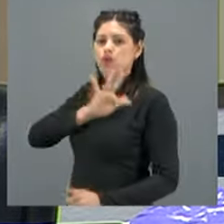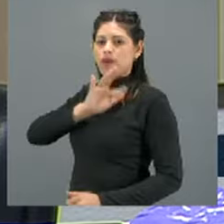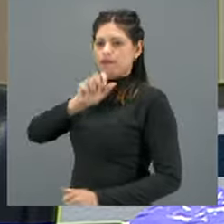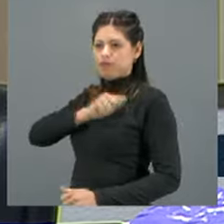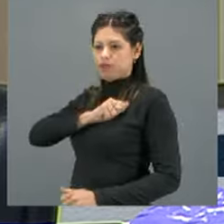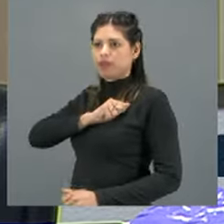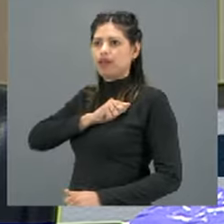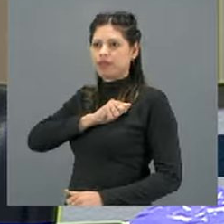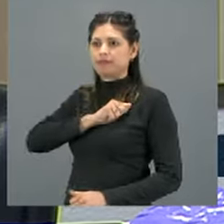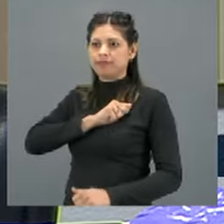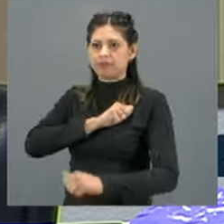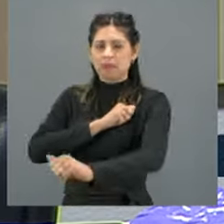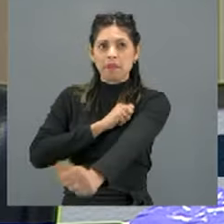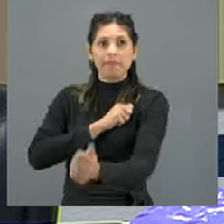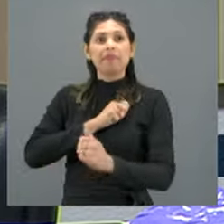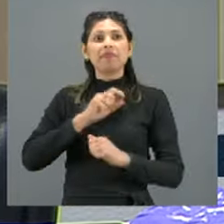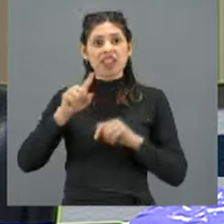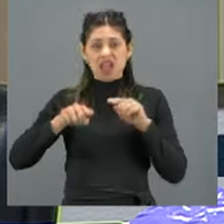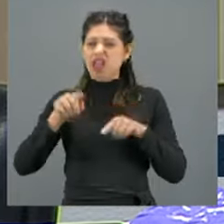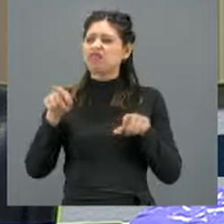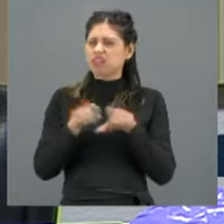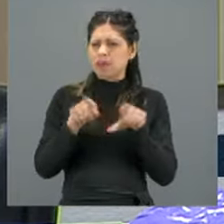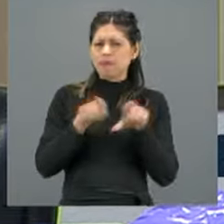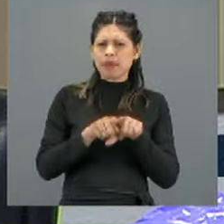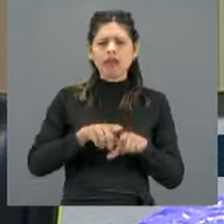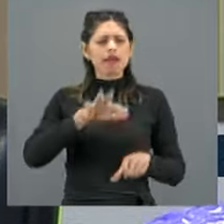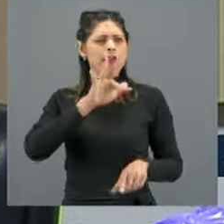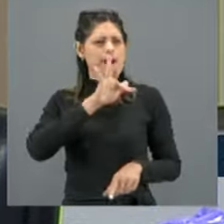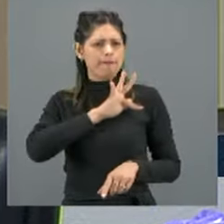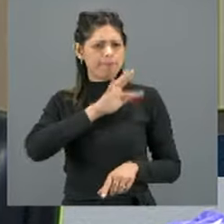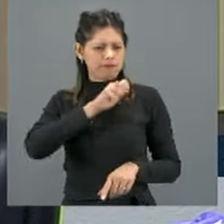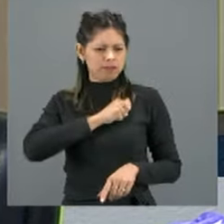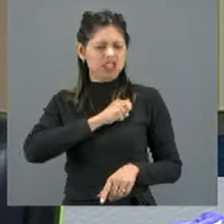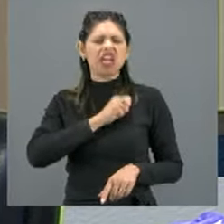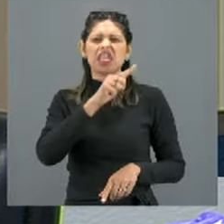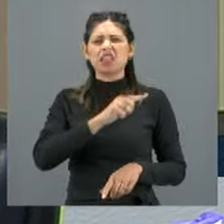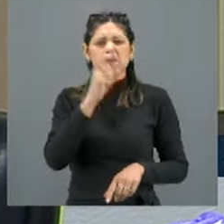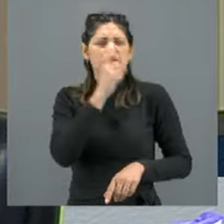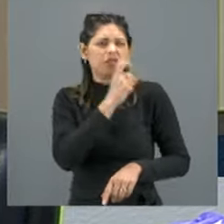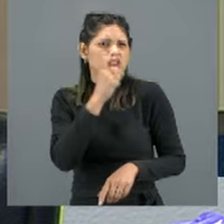foi a mentira. A FUNAI também está desviando muito.